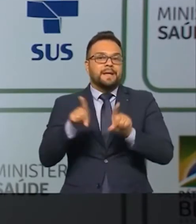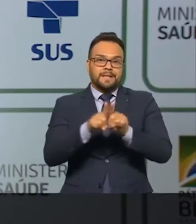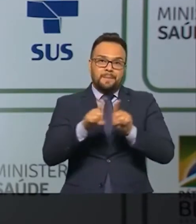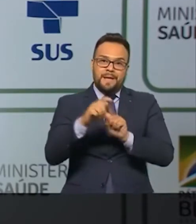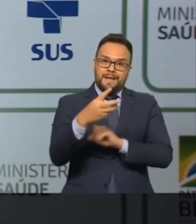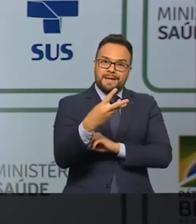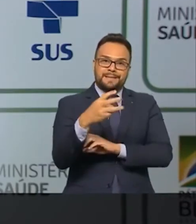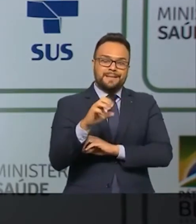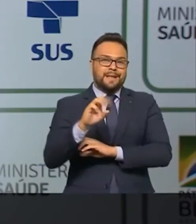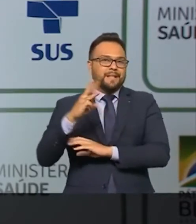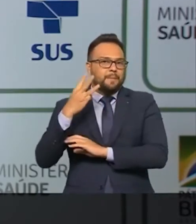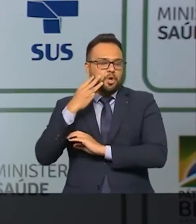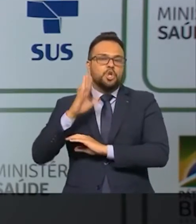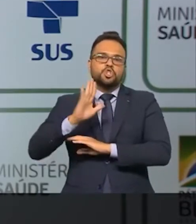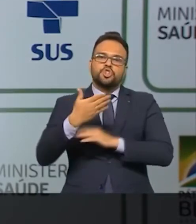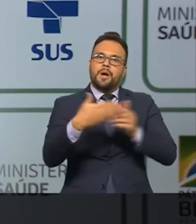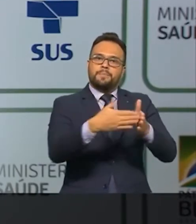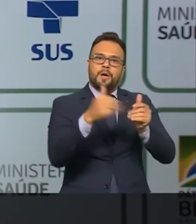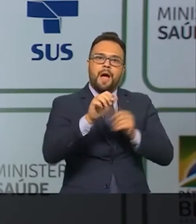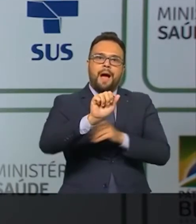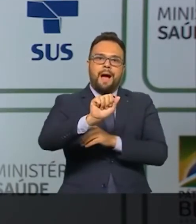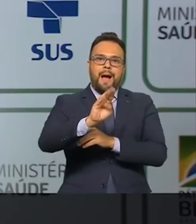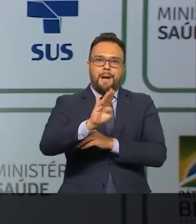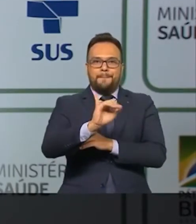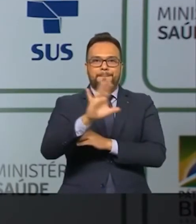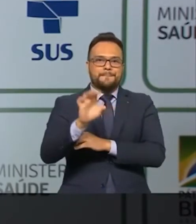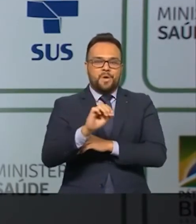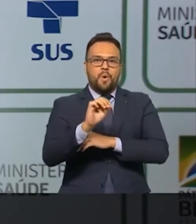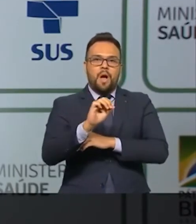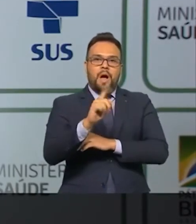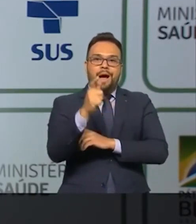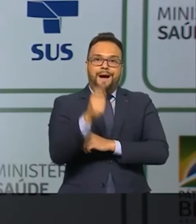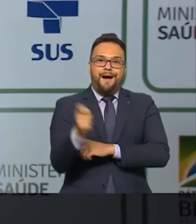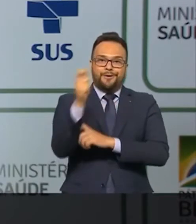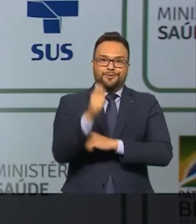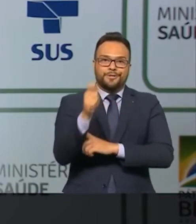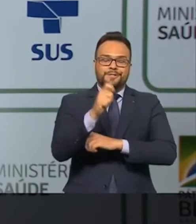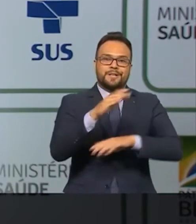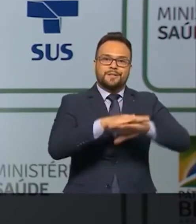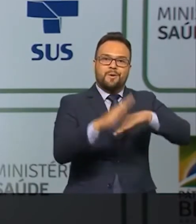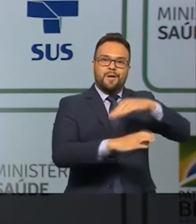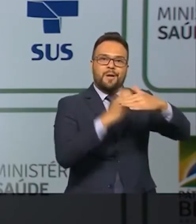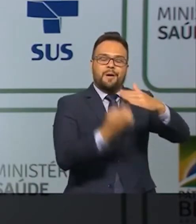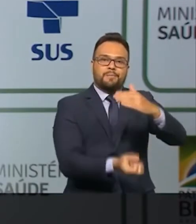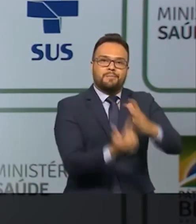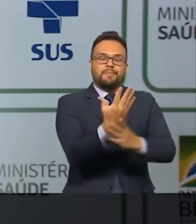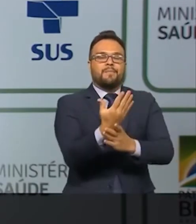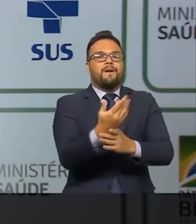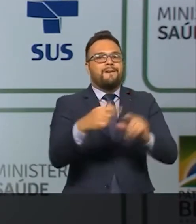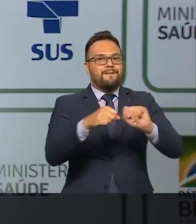já requisitadas à ABIMO, a Associação dos Produtores de Seringas. Temos hoje